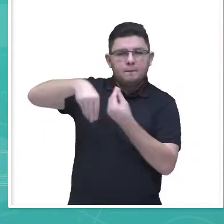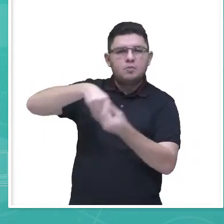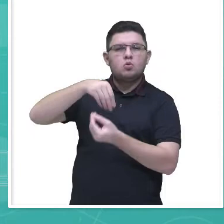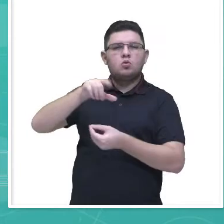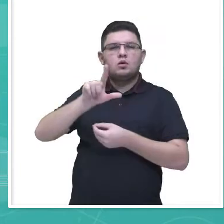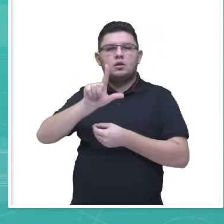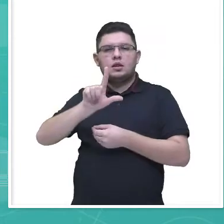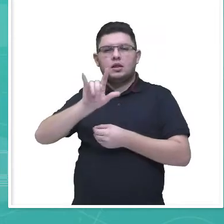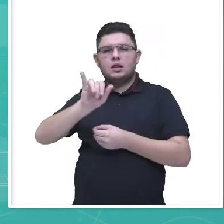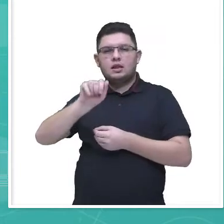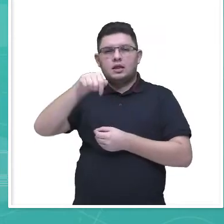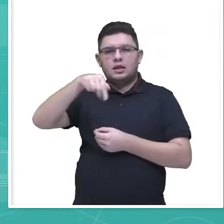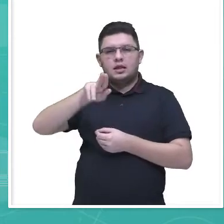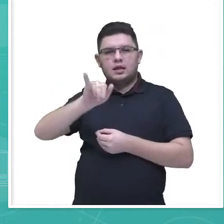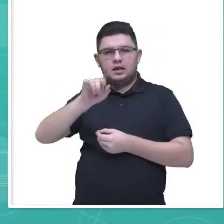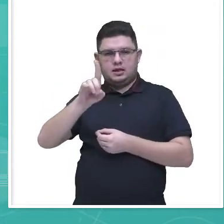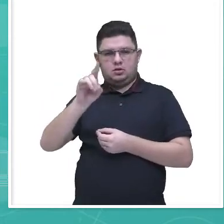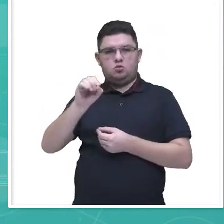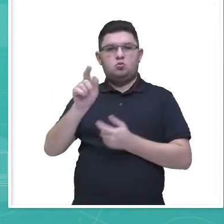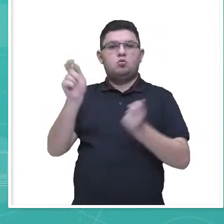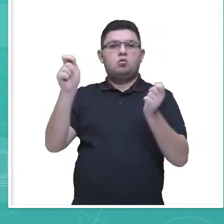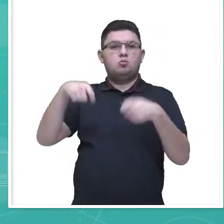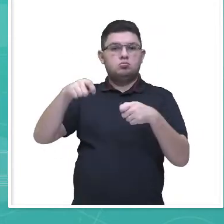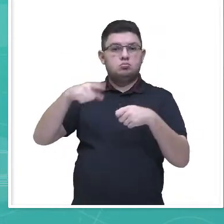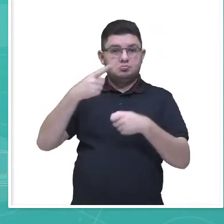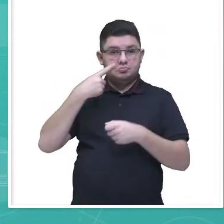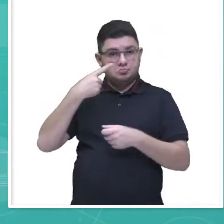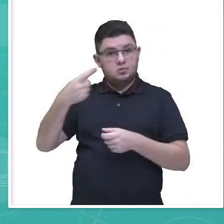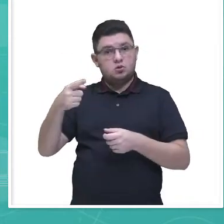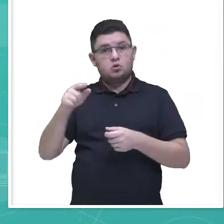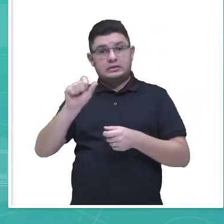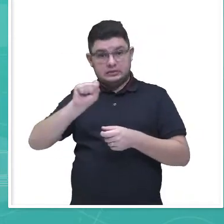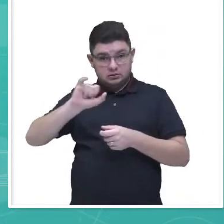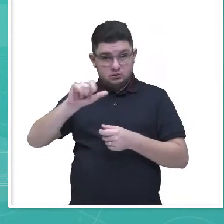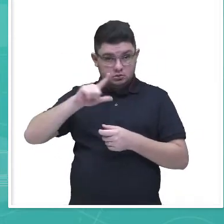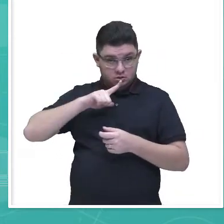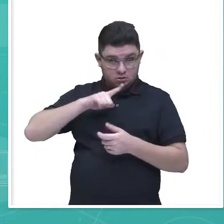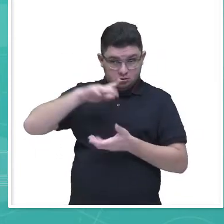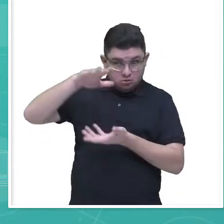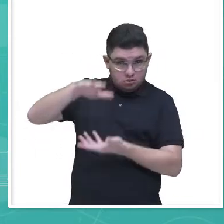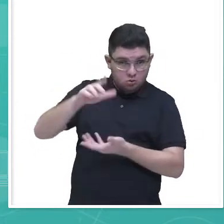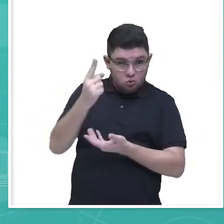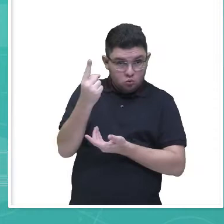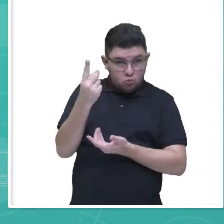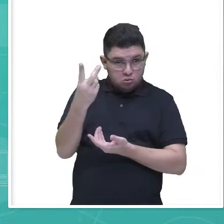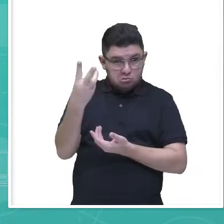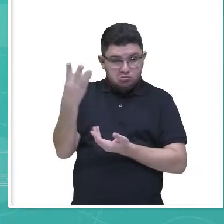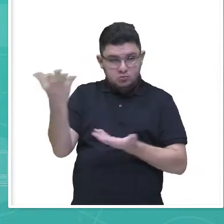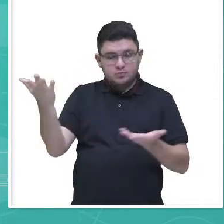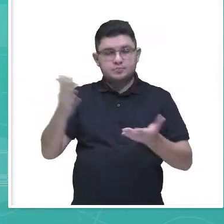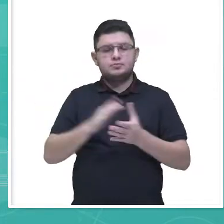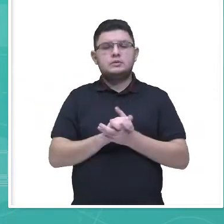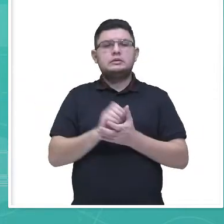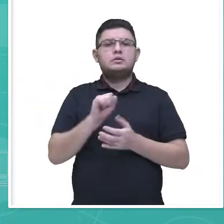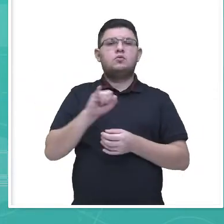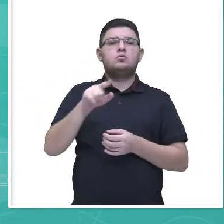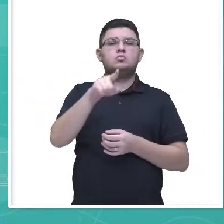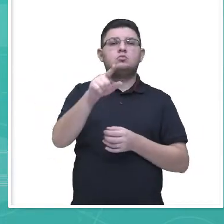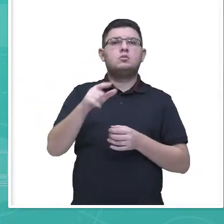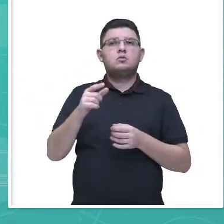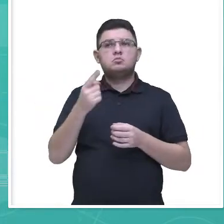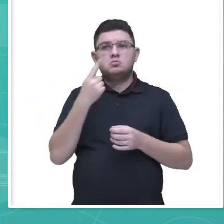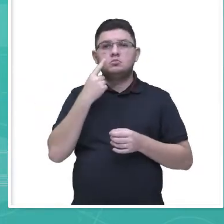litro para mensurar ali quanto você vai querer comprar. Então, quando você vai a um estabelecimento, você vai comprar alguma coisa,